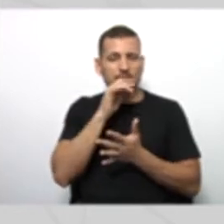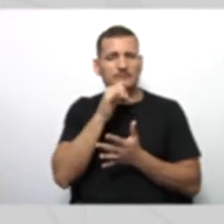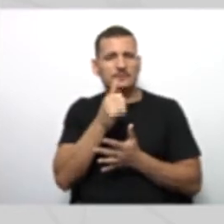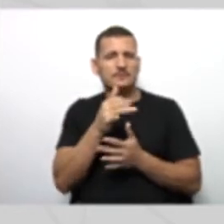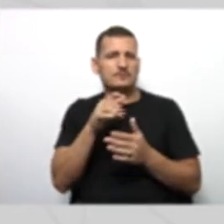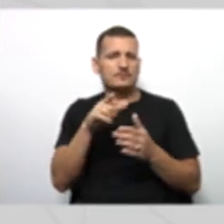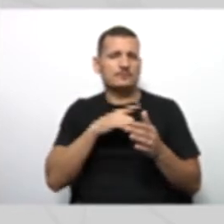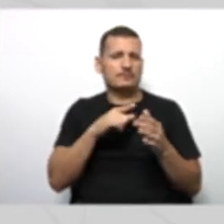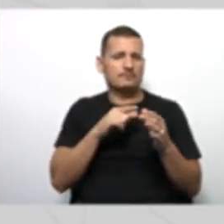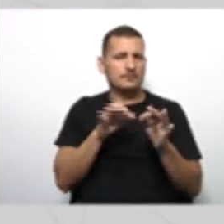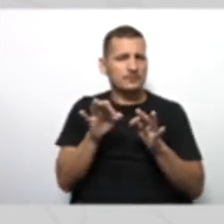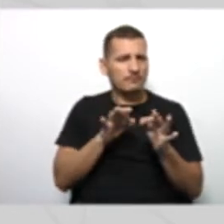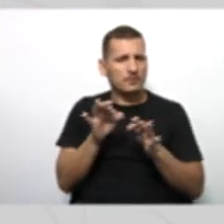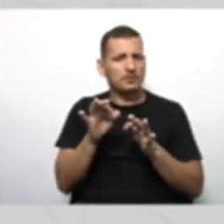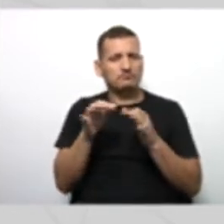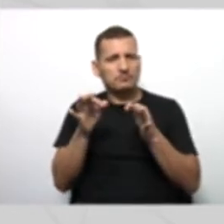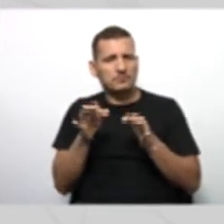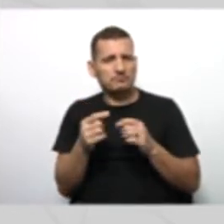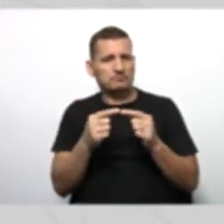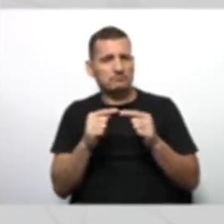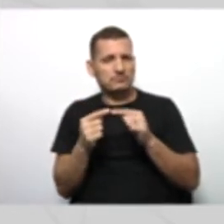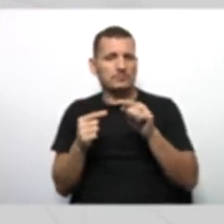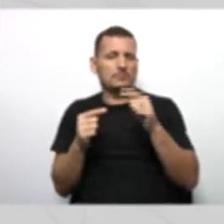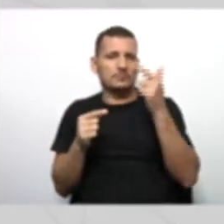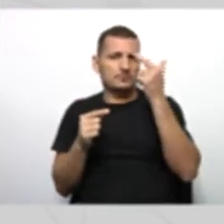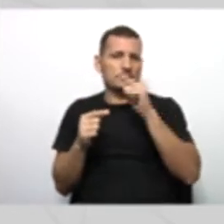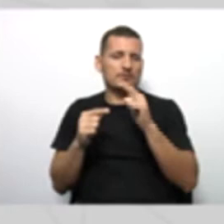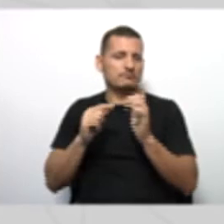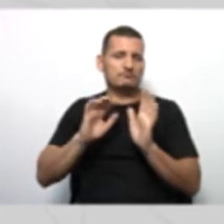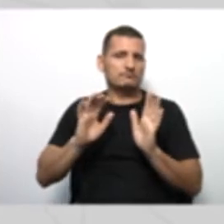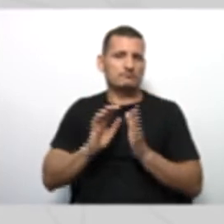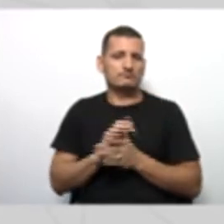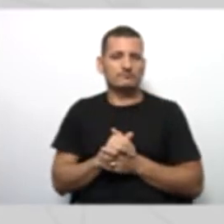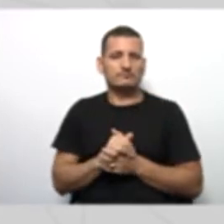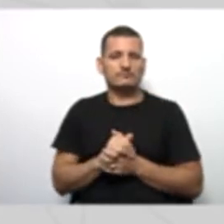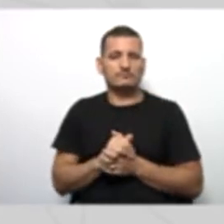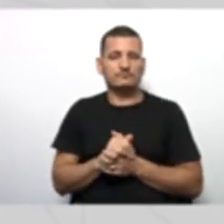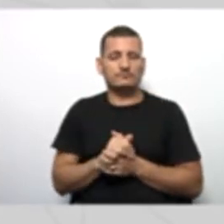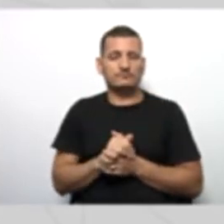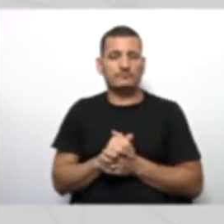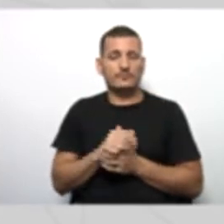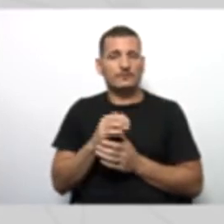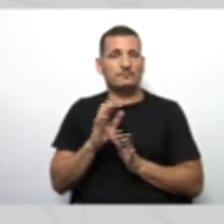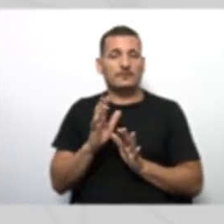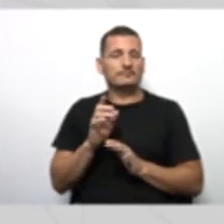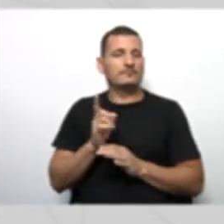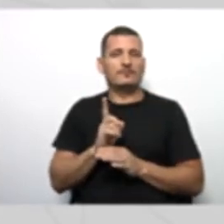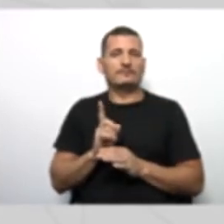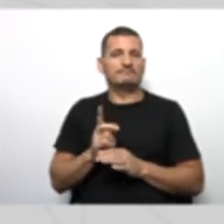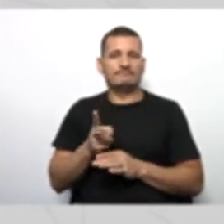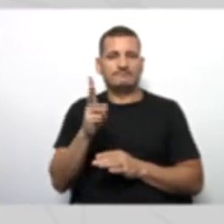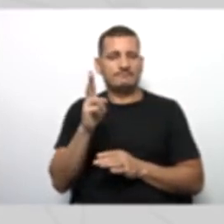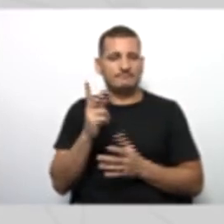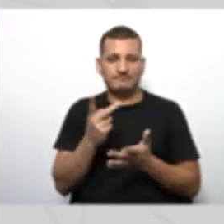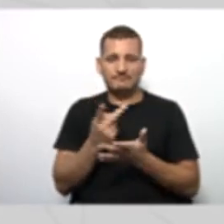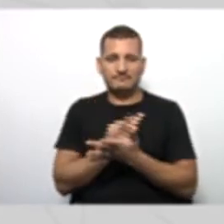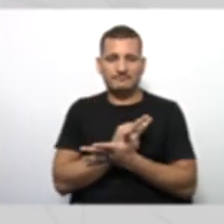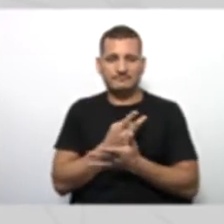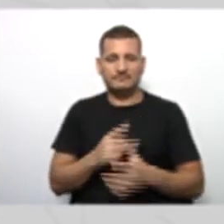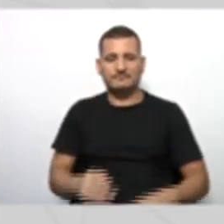em cima, em vermelho, na extremidade superior esquerda,